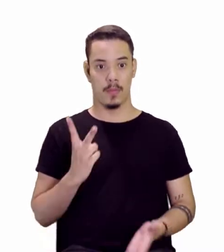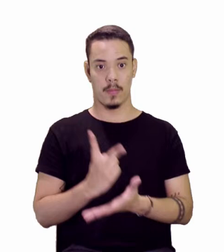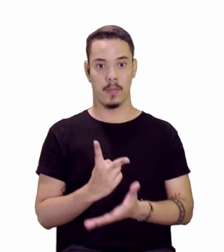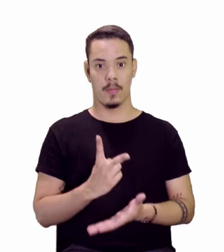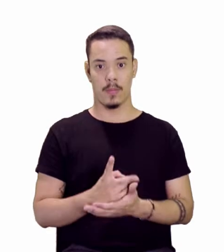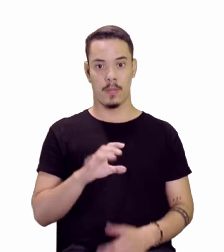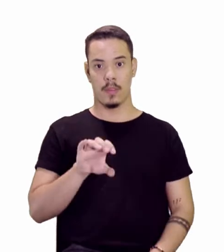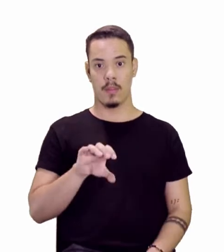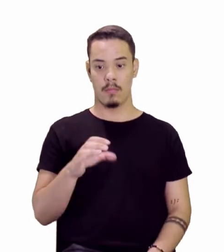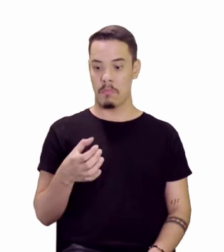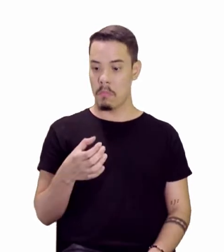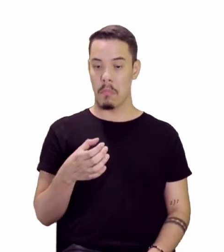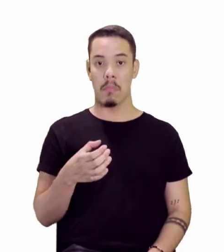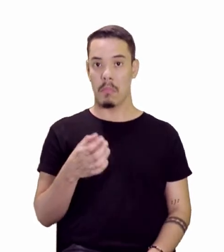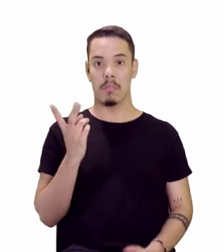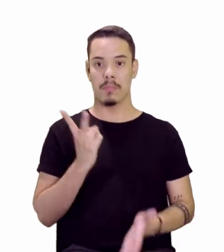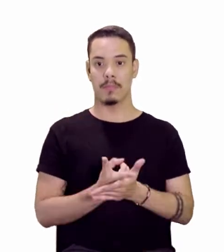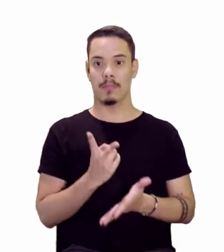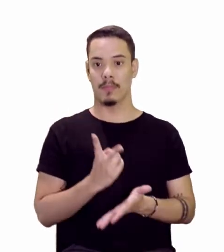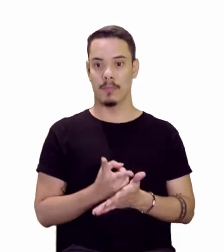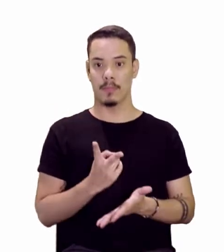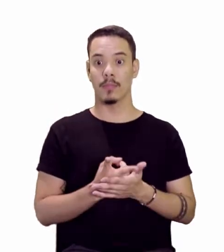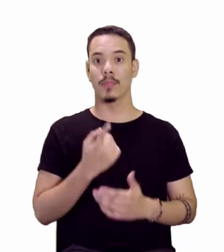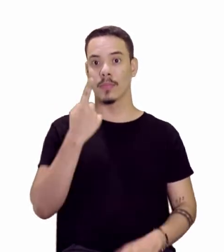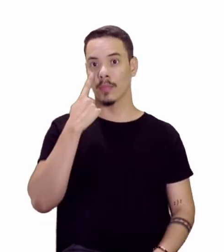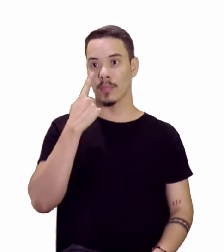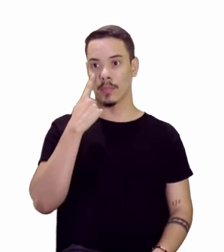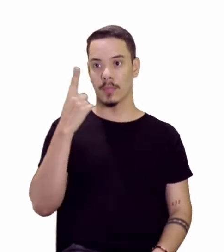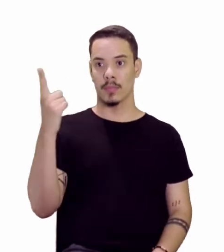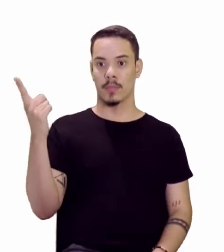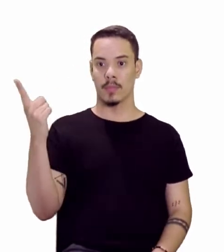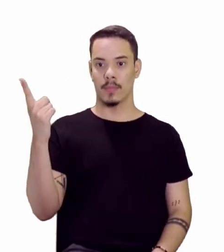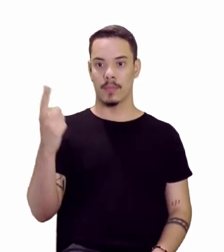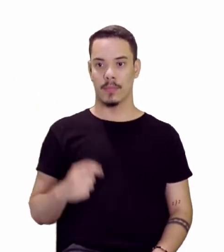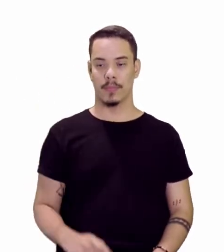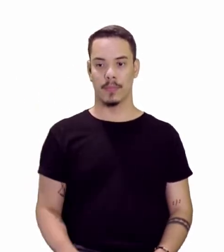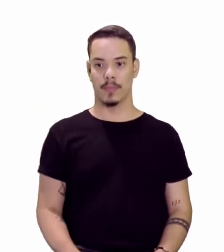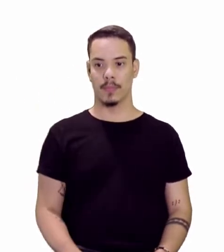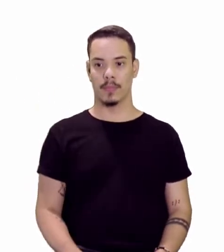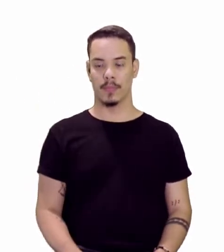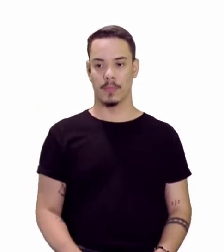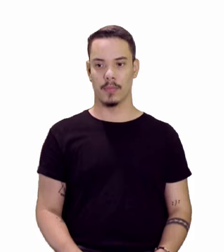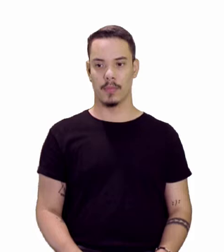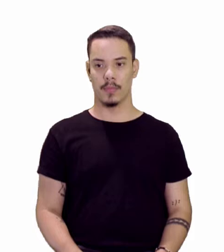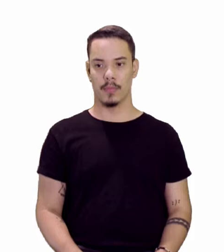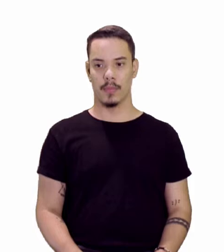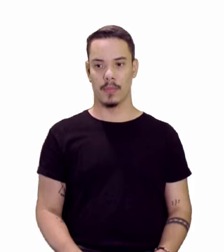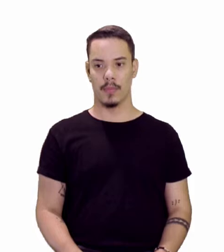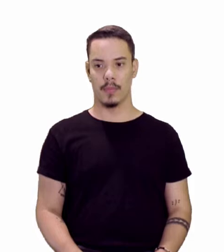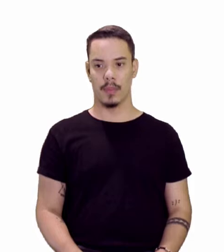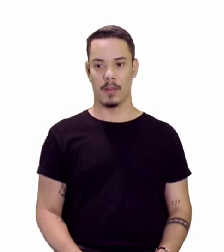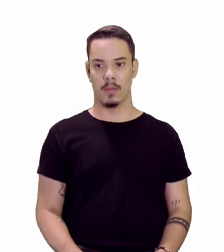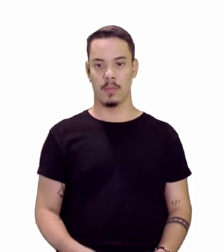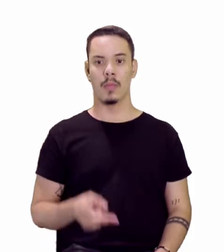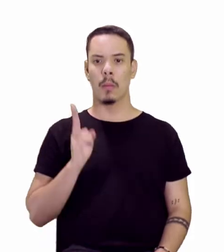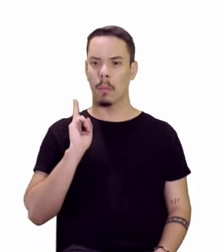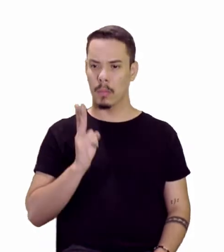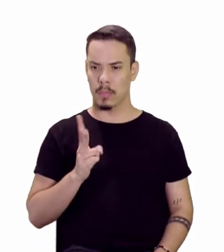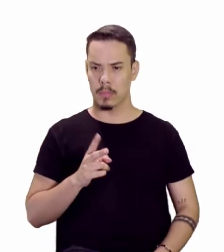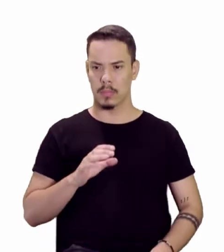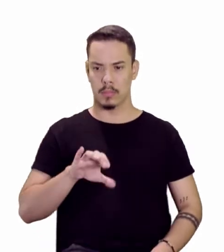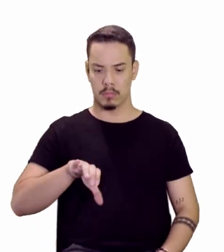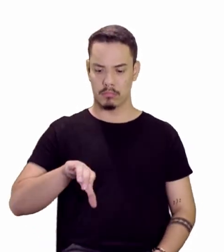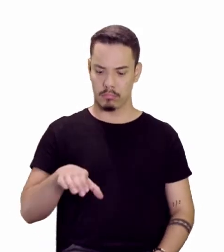continua. Exatamente. Certo? E ele, olha só, dentro do líquido. Ele mostrou, né, que mesmo girando o copo,